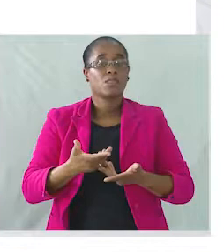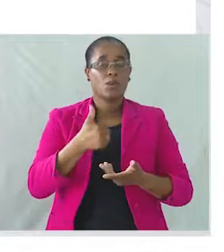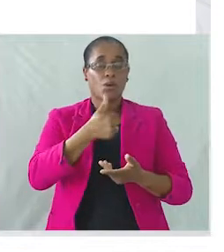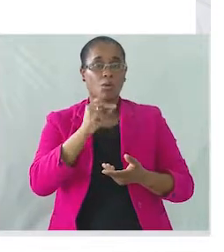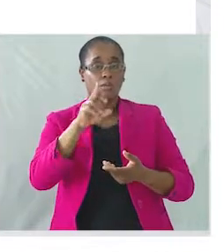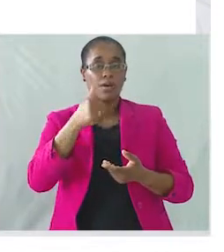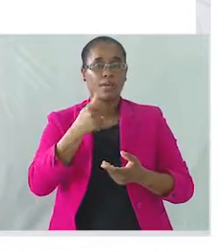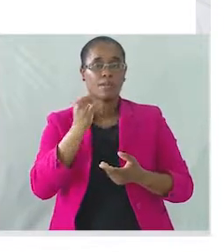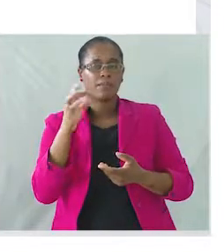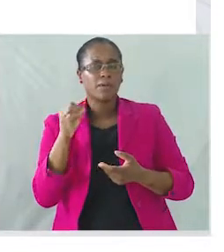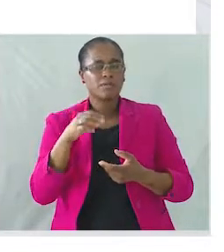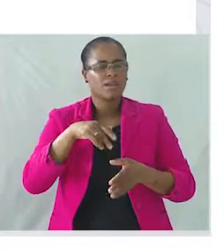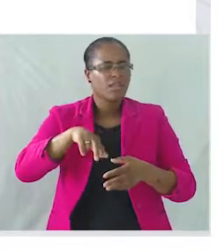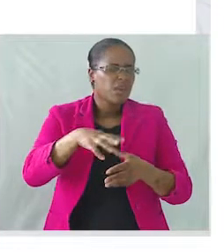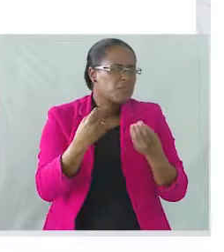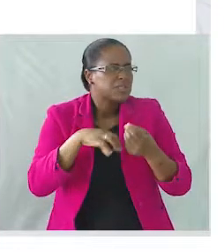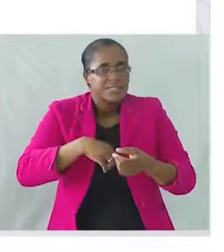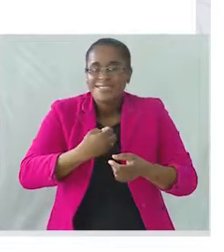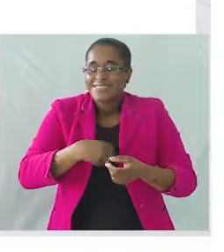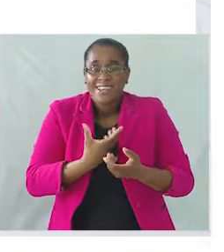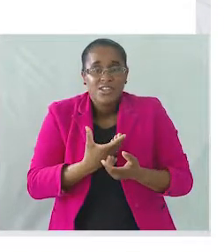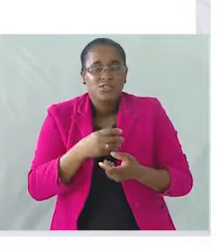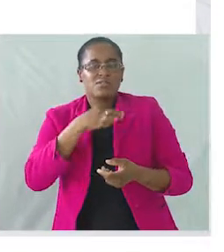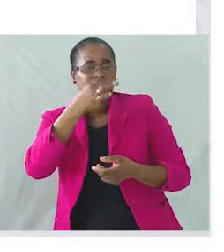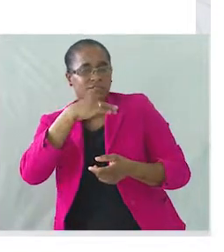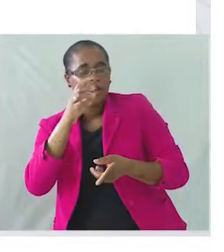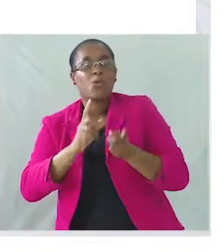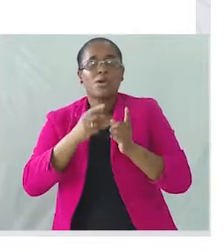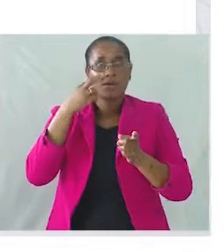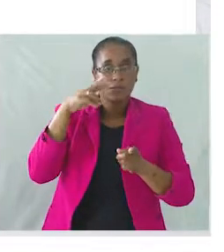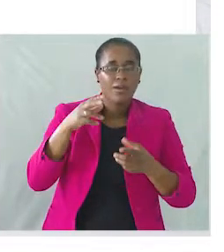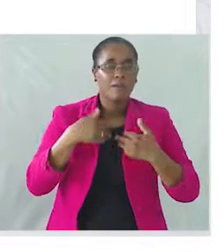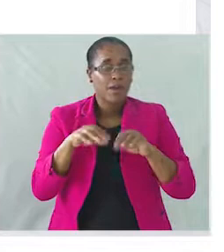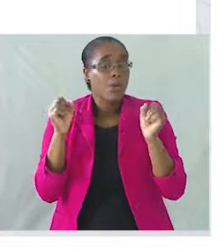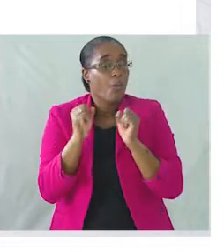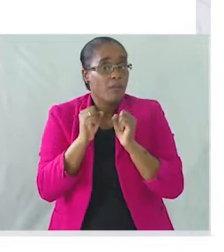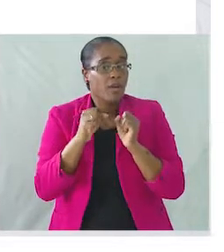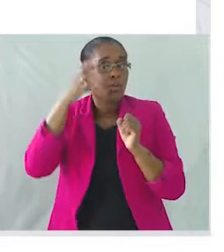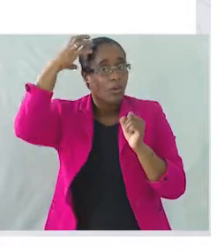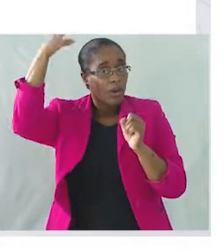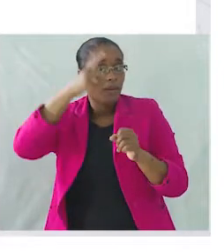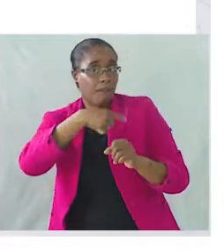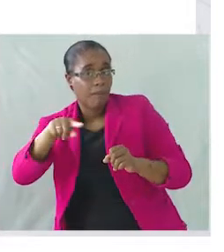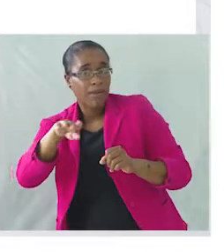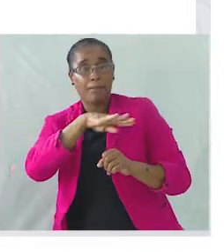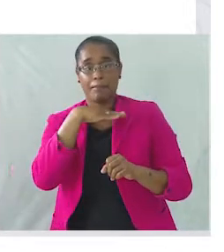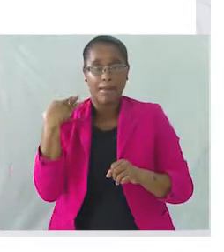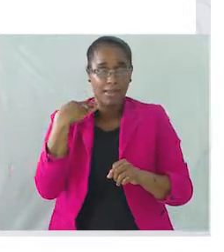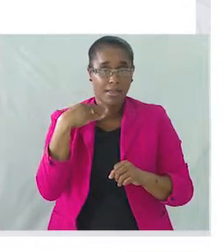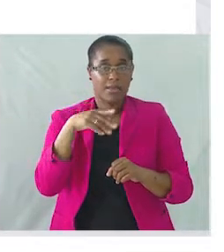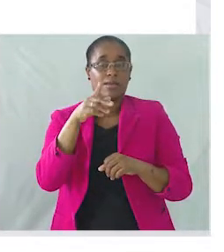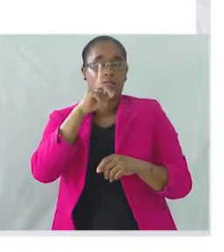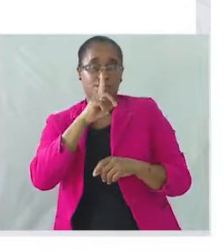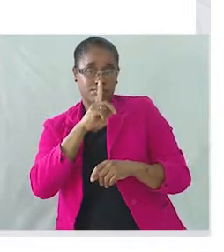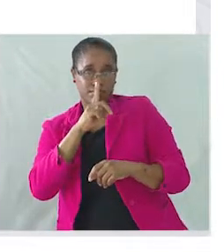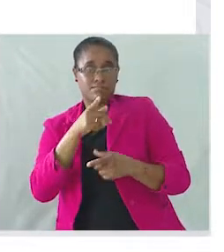de contar o que vira, mas, com receio de que o rei o mandasse matar, calava o